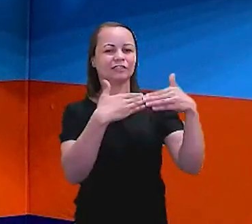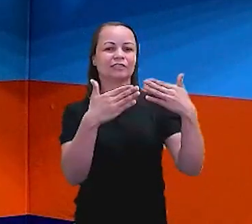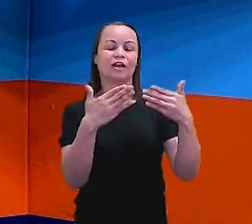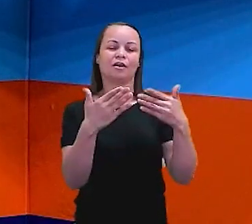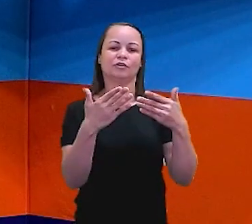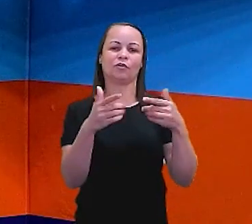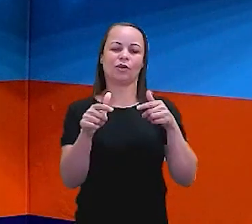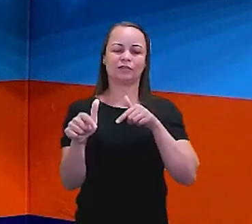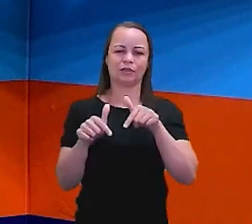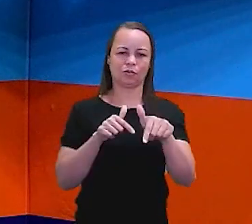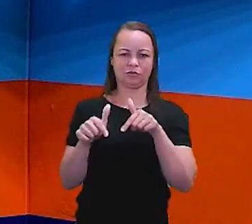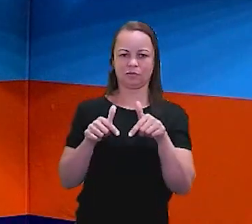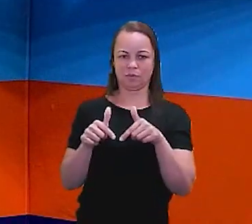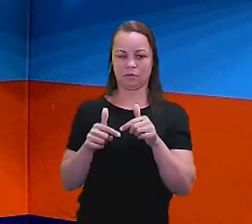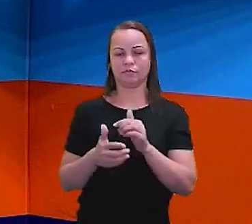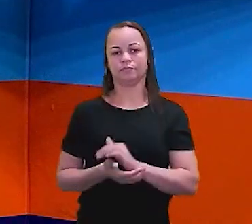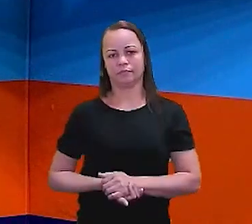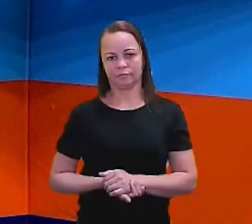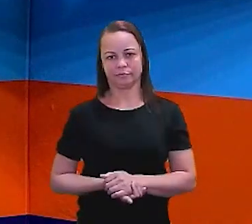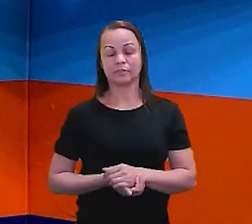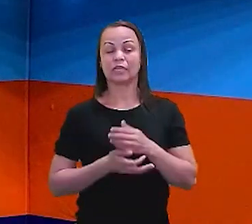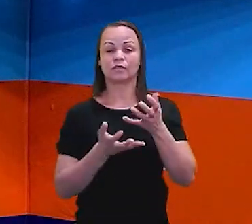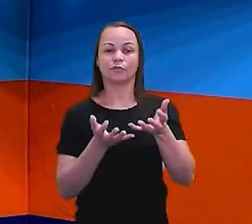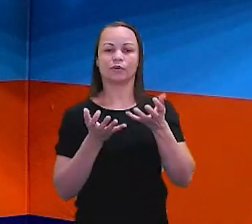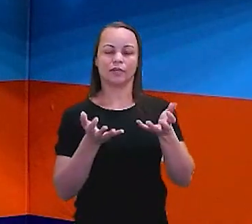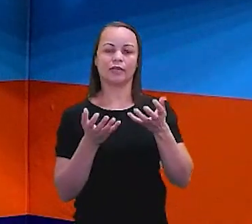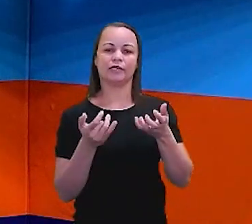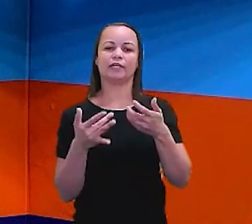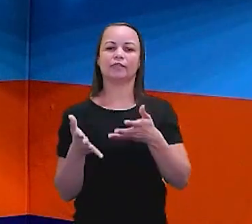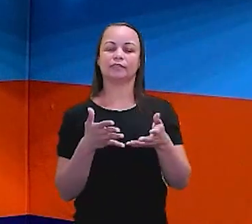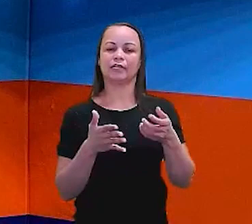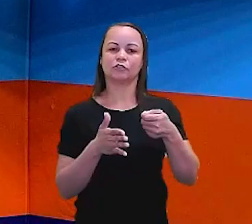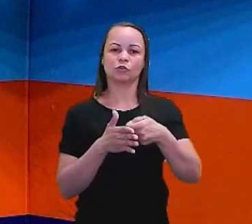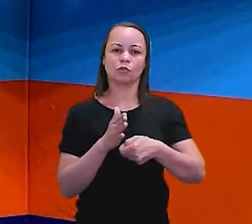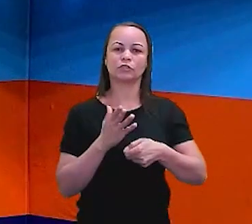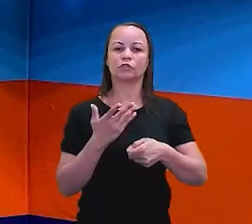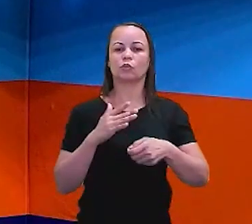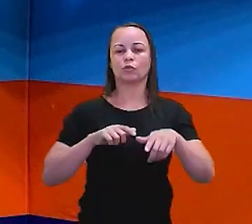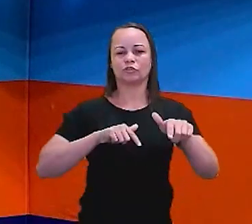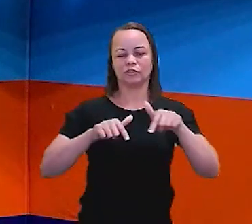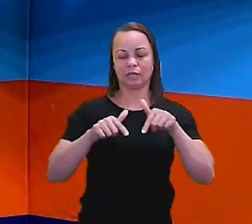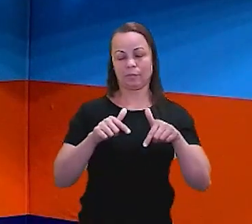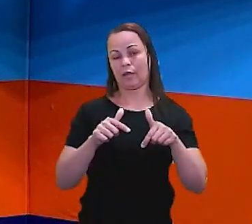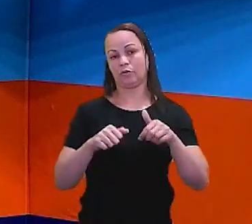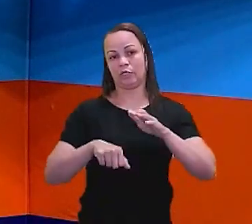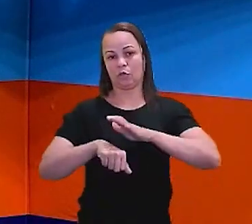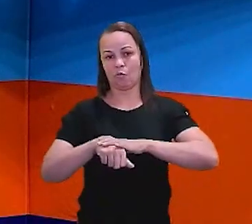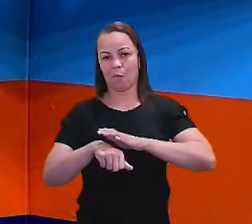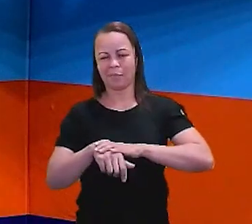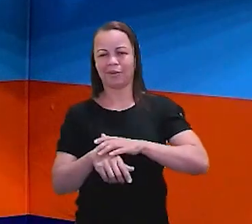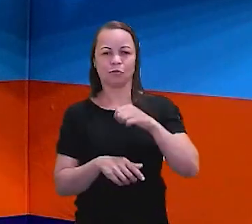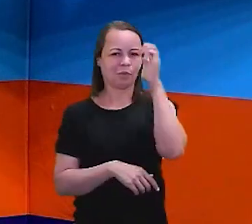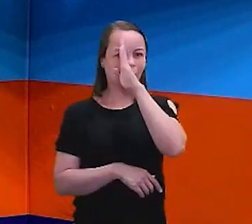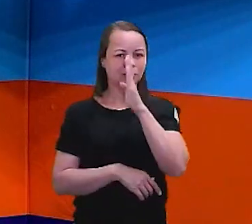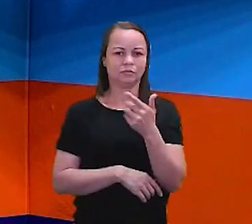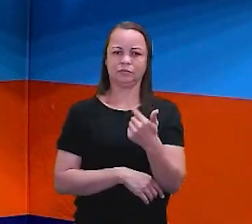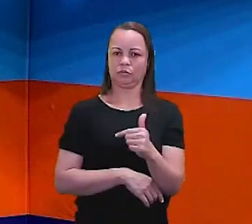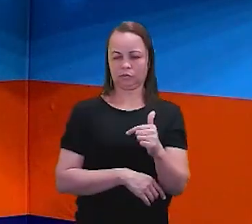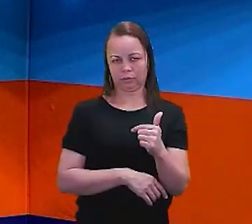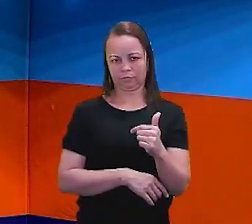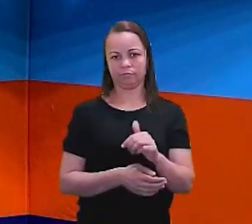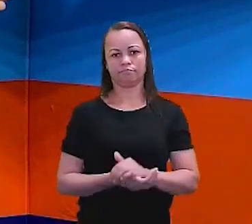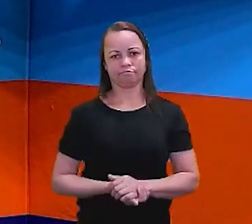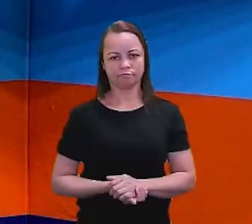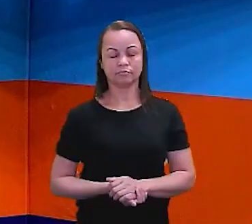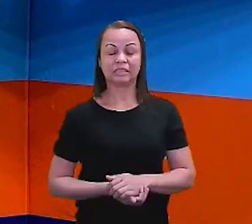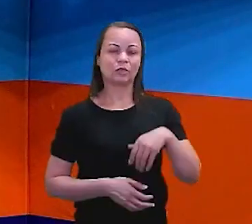relação aos trabalhadores. Então, eles queriam certas condições de trabalho que até o momento o Brasil não tinha. Como eu citei no início da aula, o Brasil